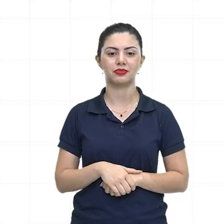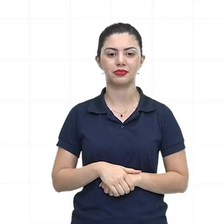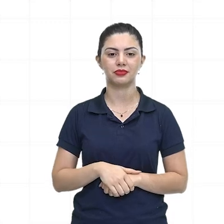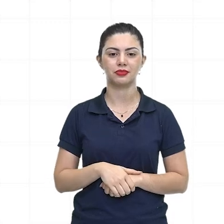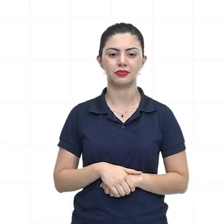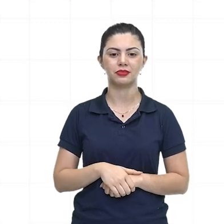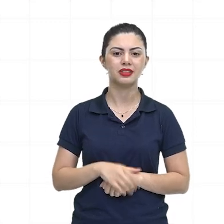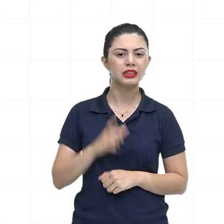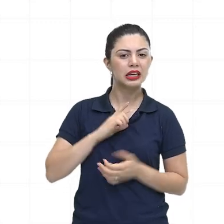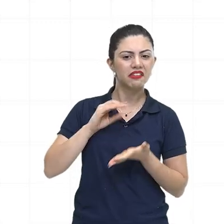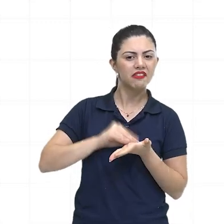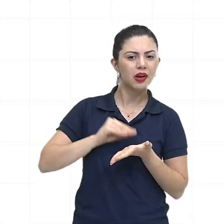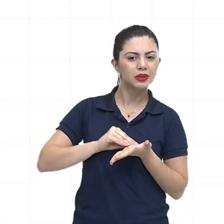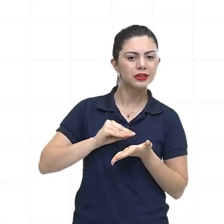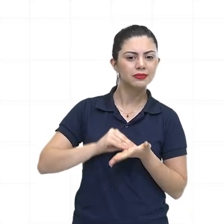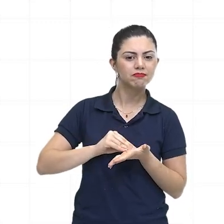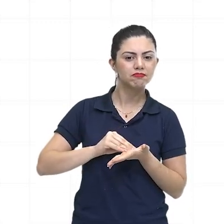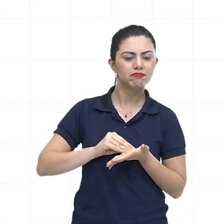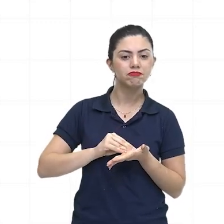Aí tá faltando alguma?